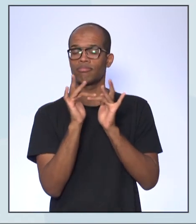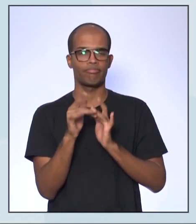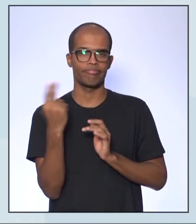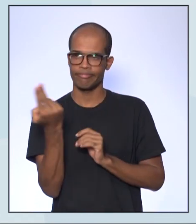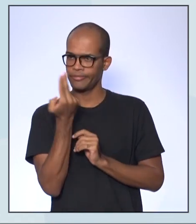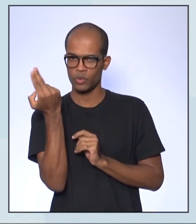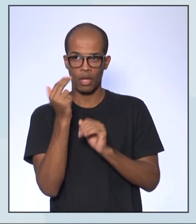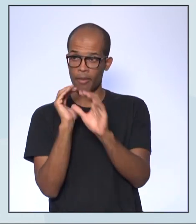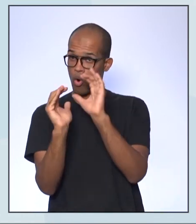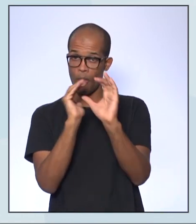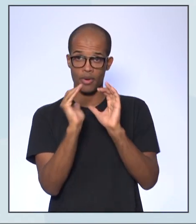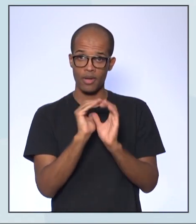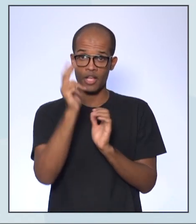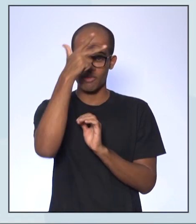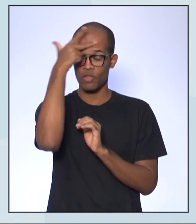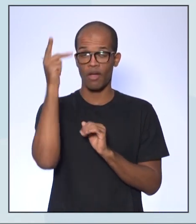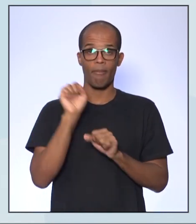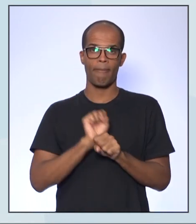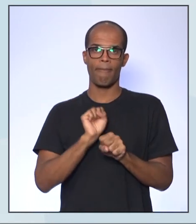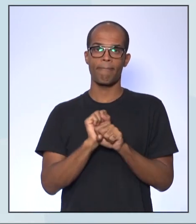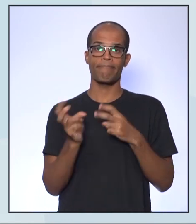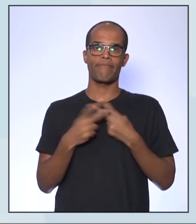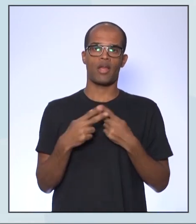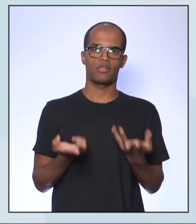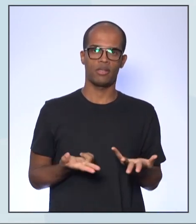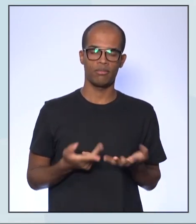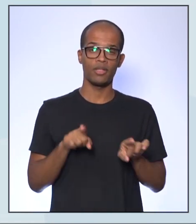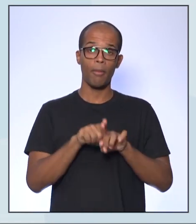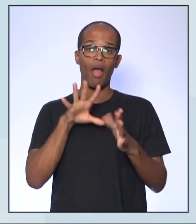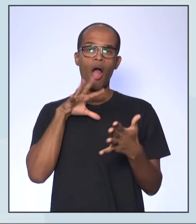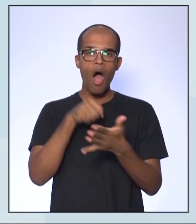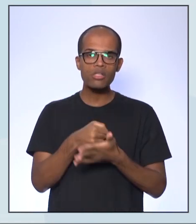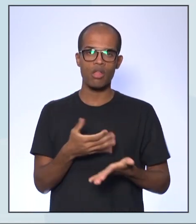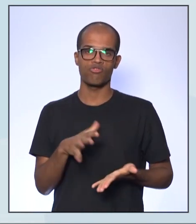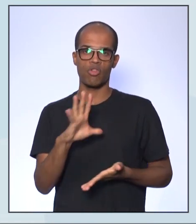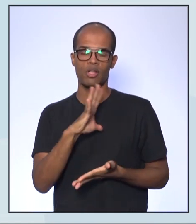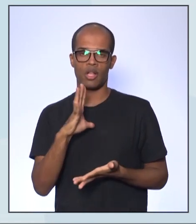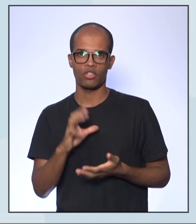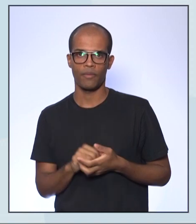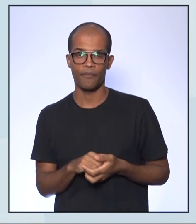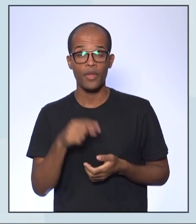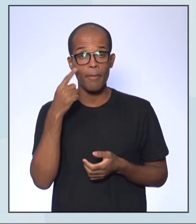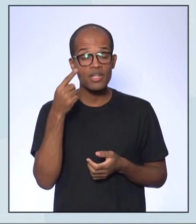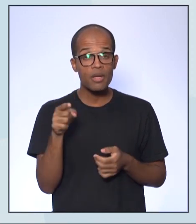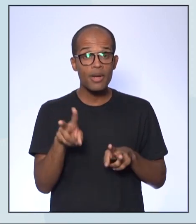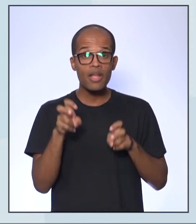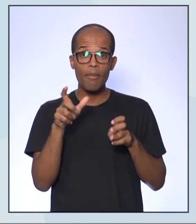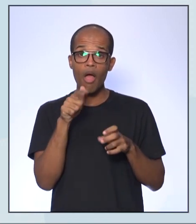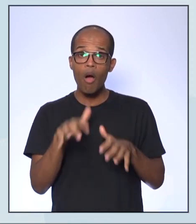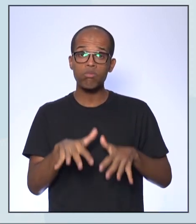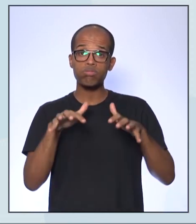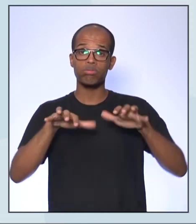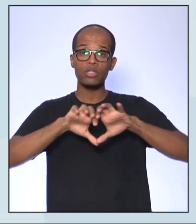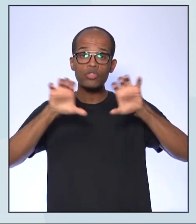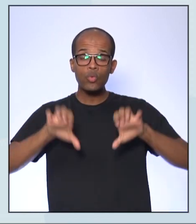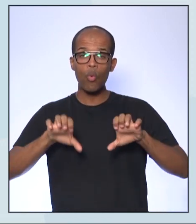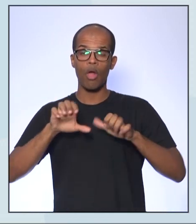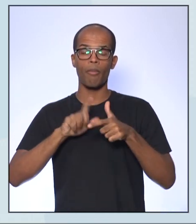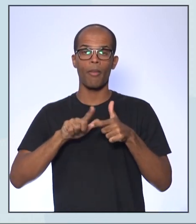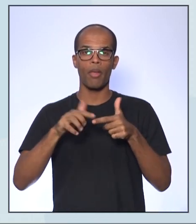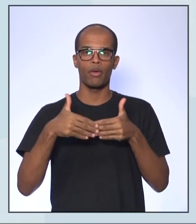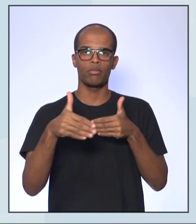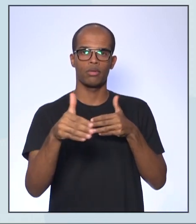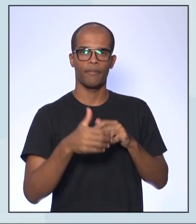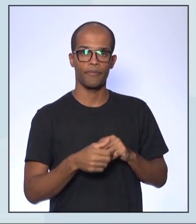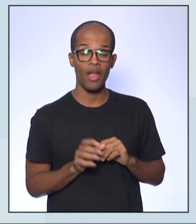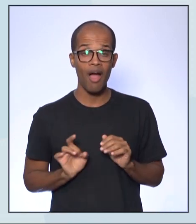para se comunicar, as pessoas ficam ilhadas, isoladas, e os acidentes urbanos. Notem bem, enchente, estrutura, consequências. E